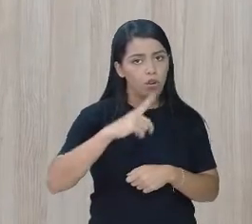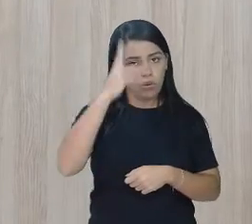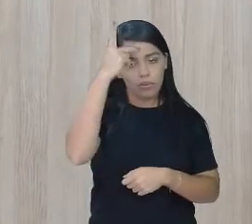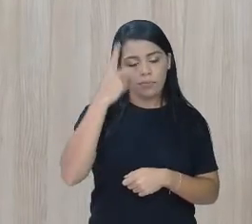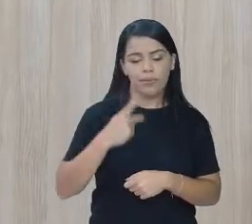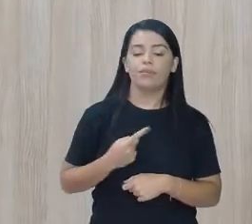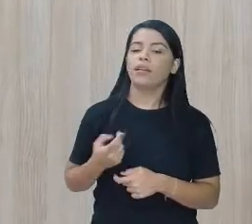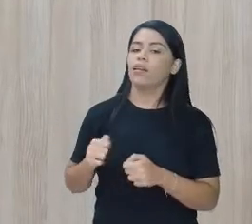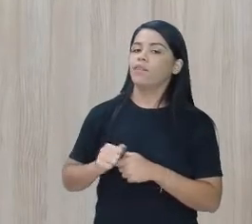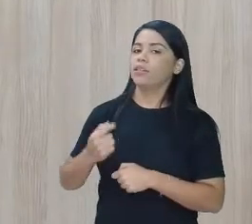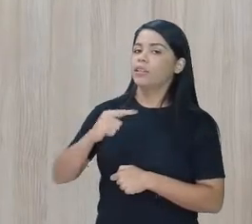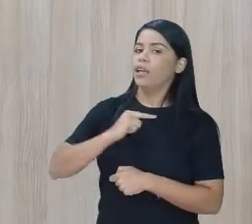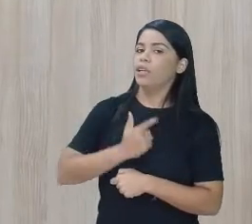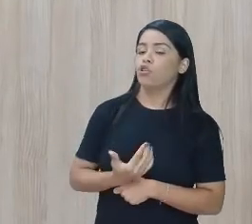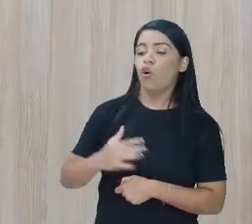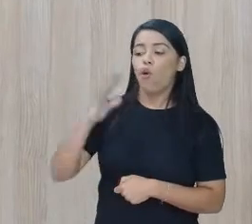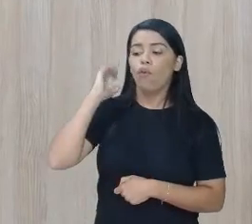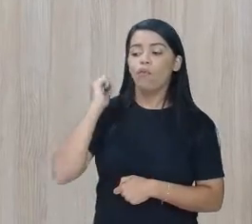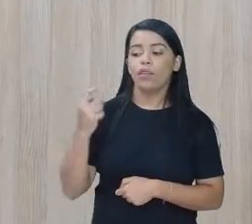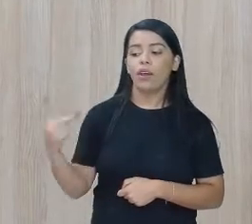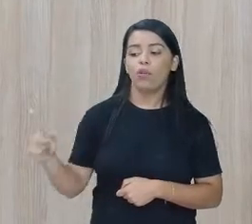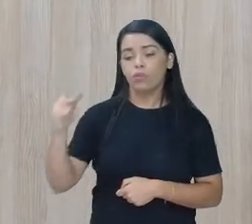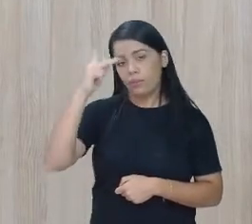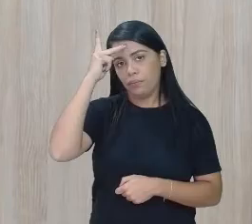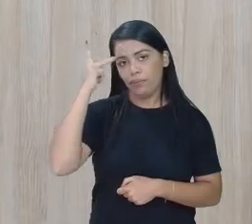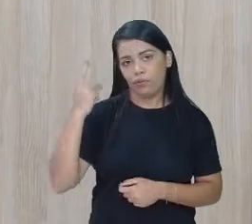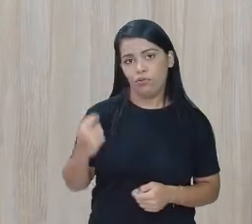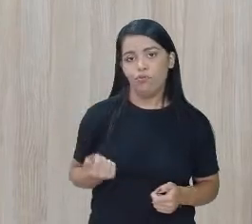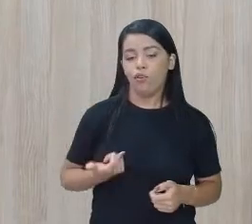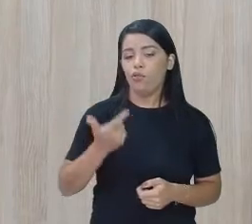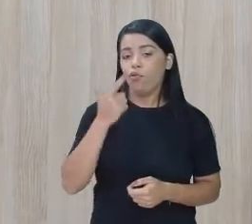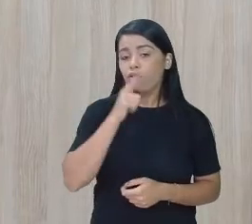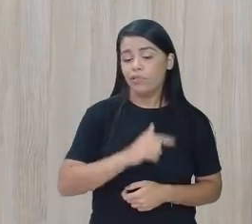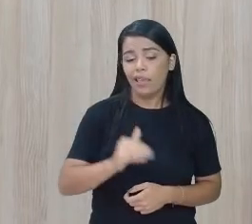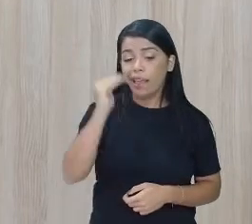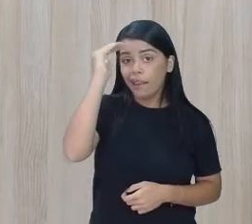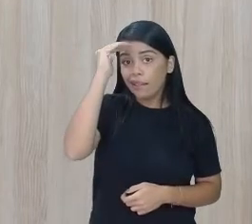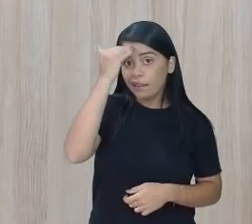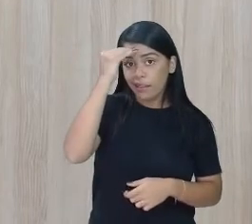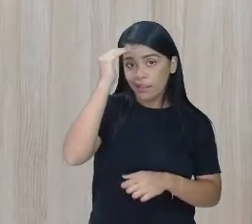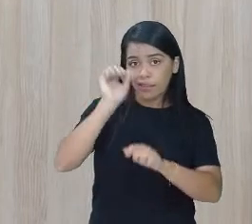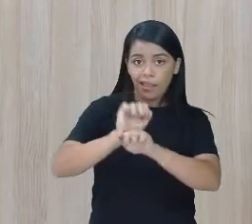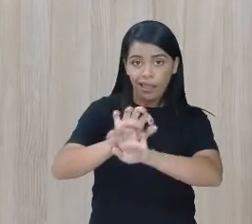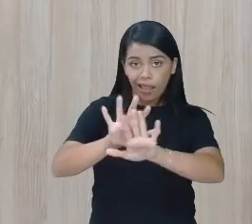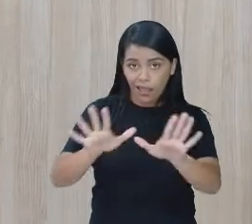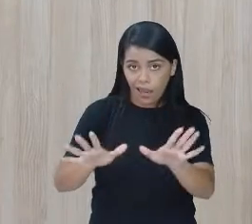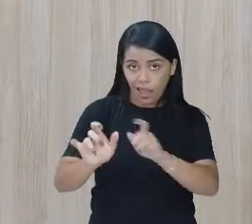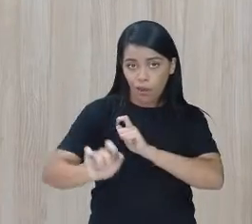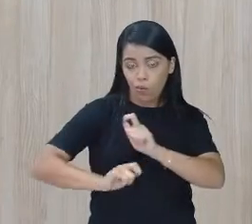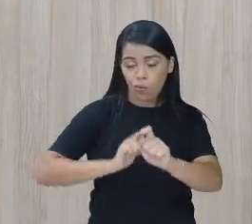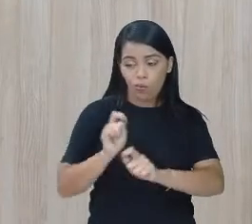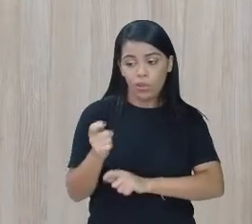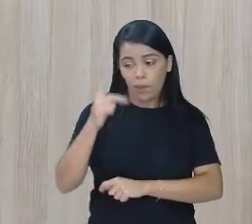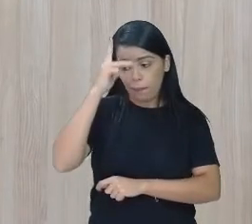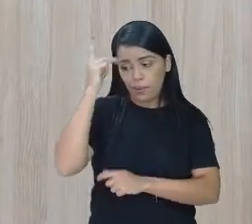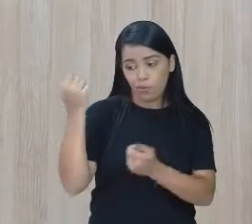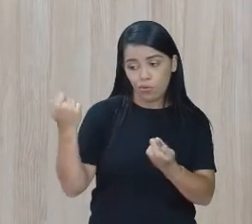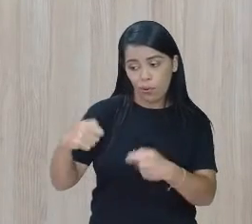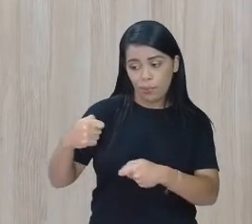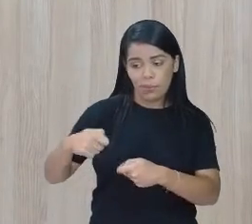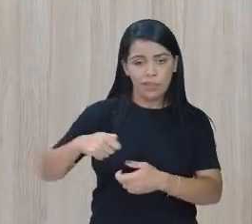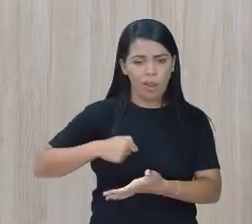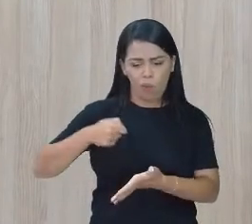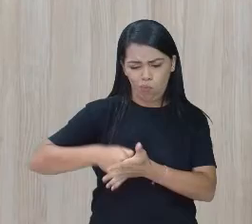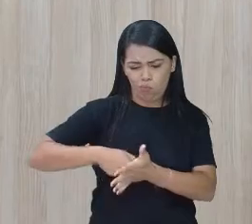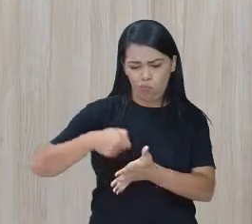com que a gente escute o outro, interprete as suas próprias necessidades e não imponha as